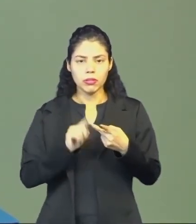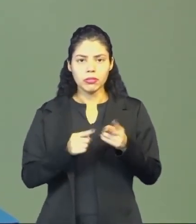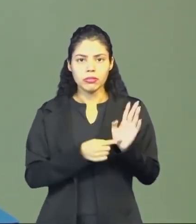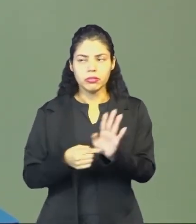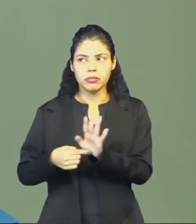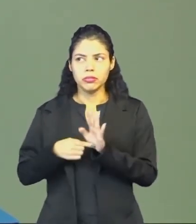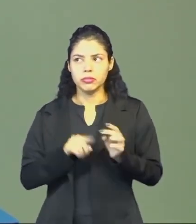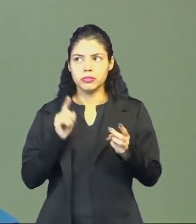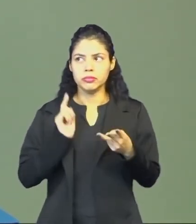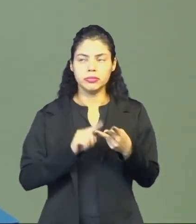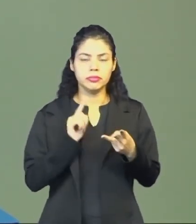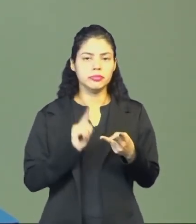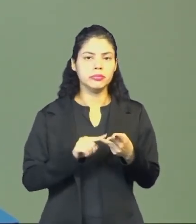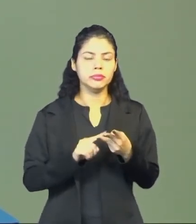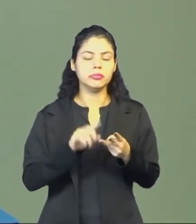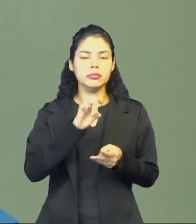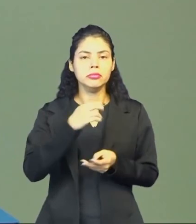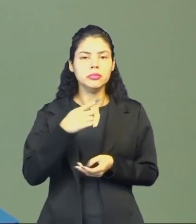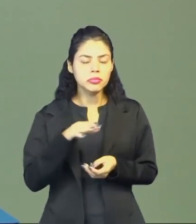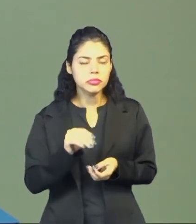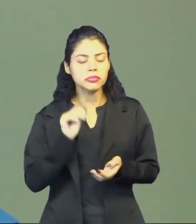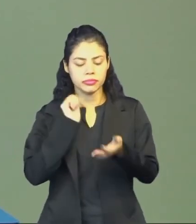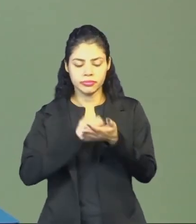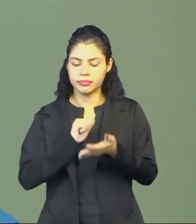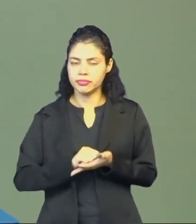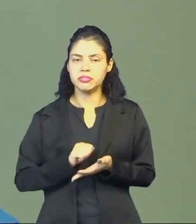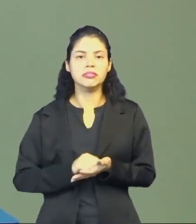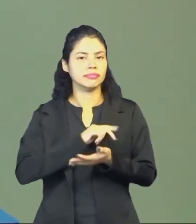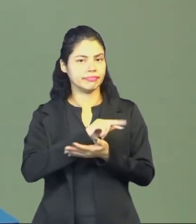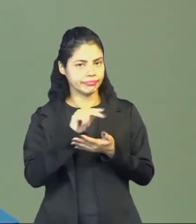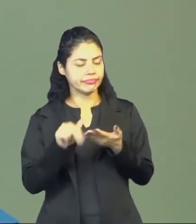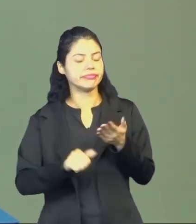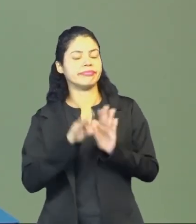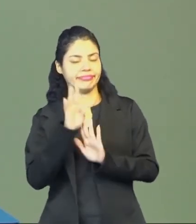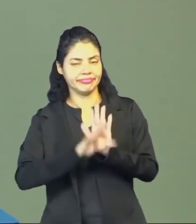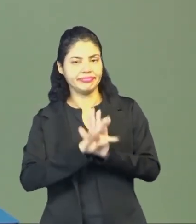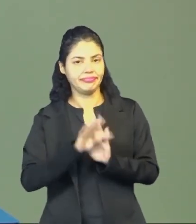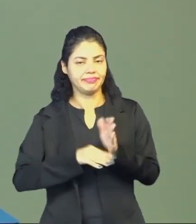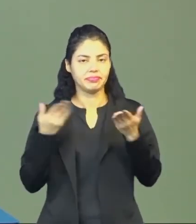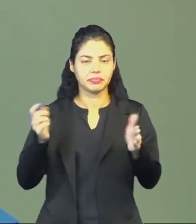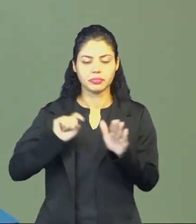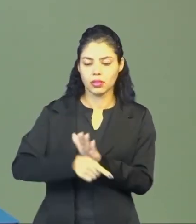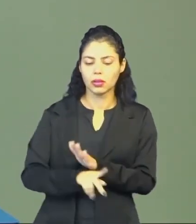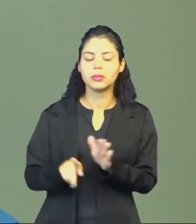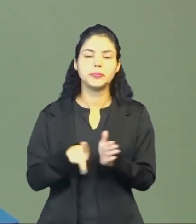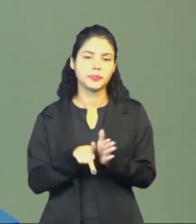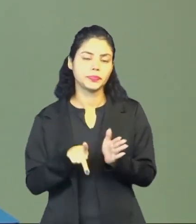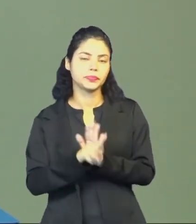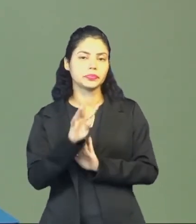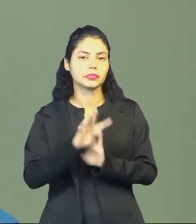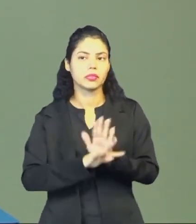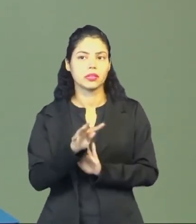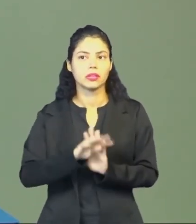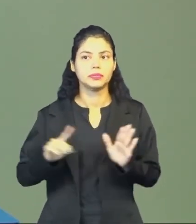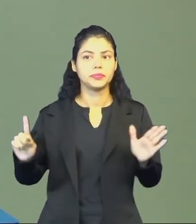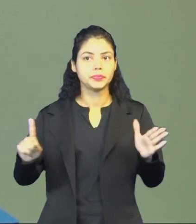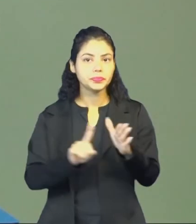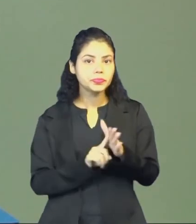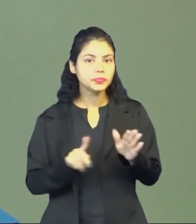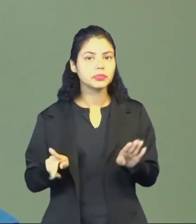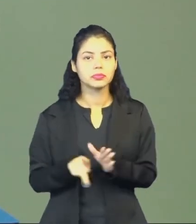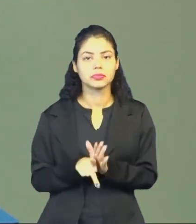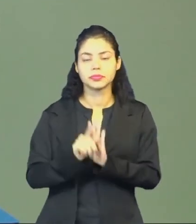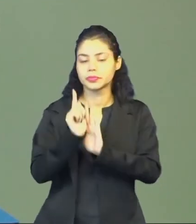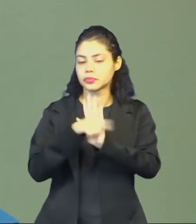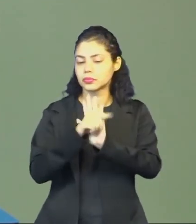que é para relatar e prescrever. Temos vários tipos de textos aí. E dentro desses tipos de textos está incluindo os gêneros, que